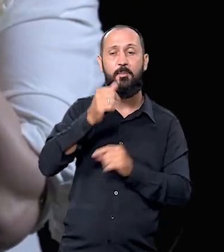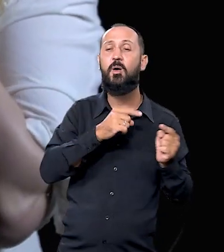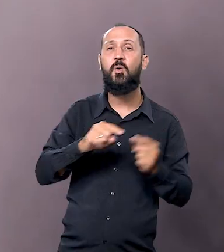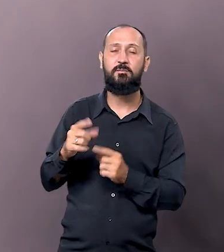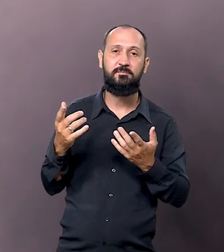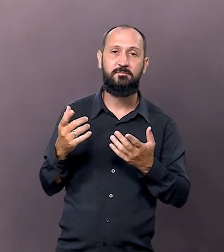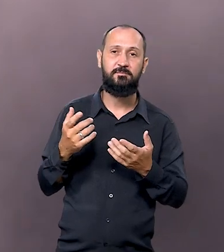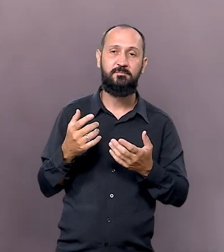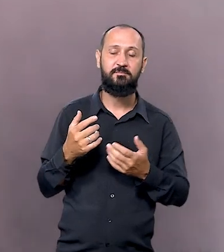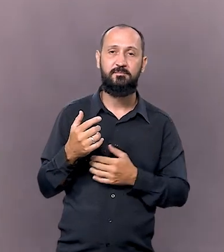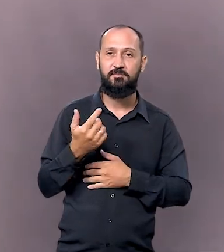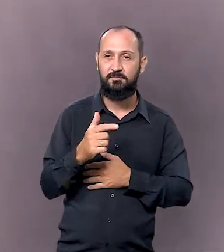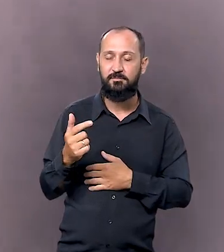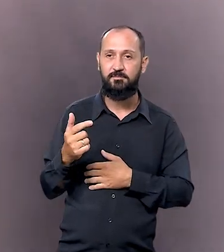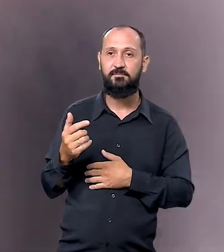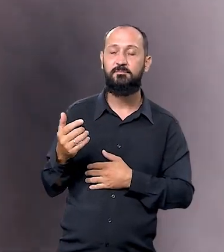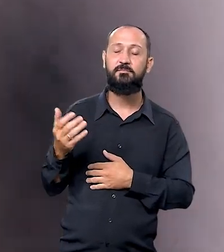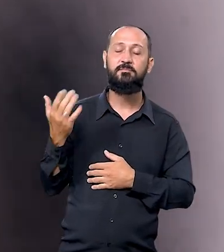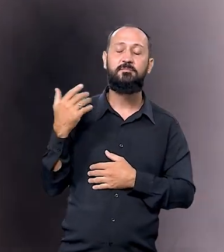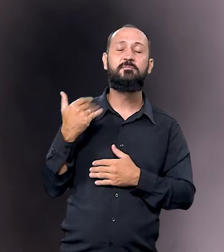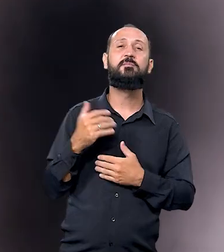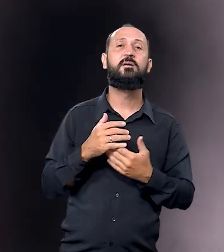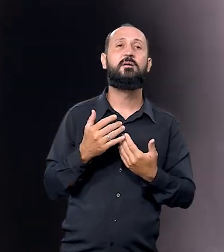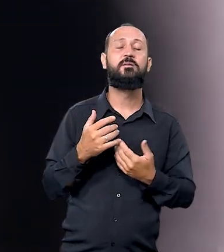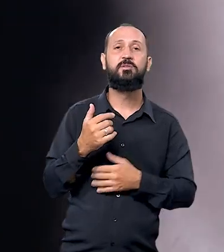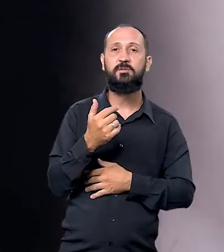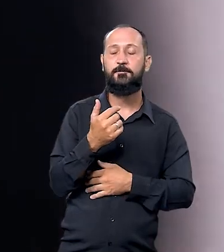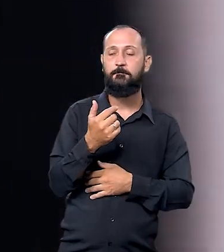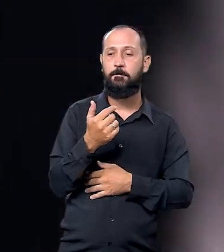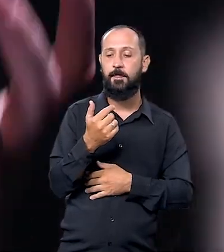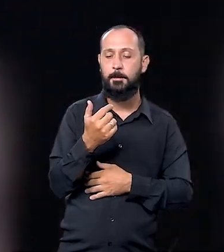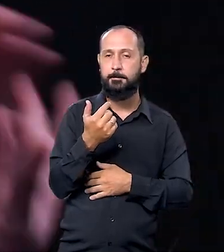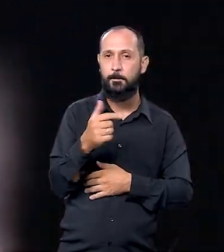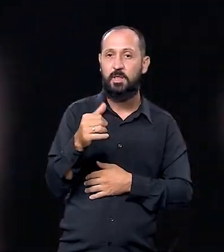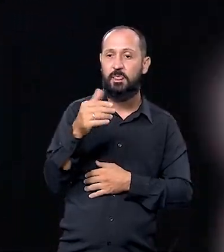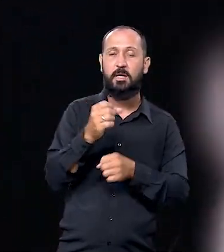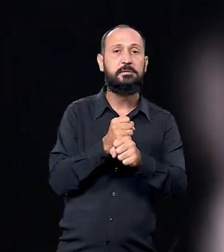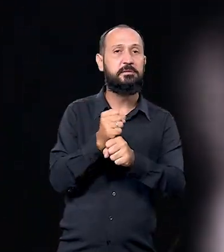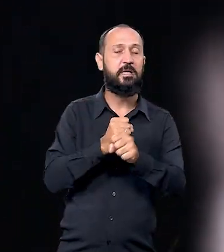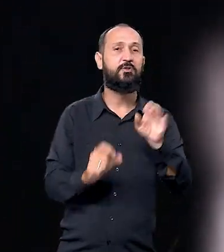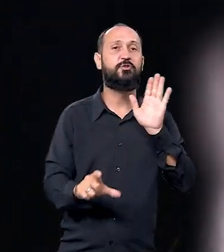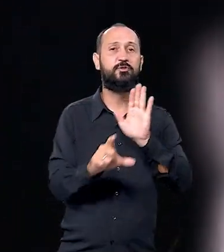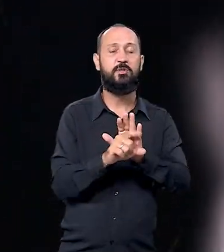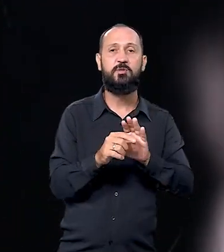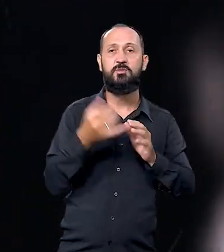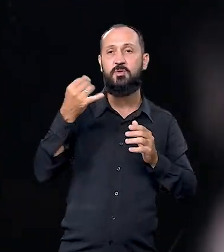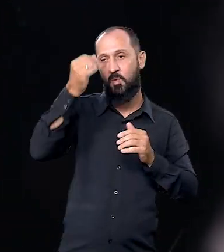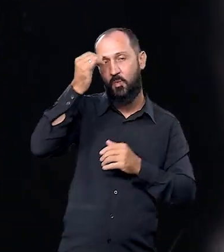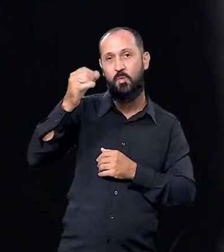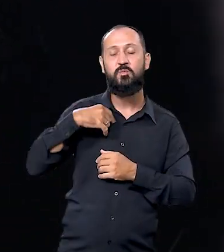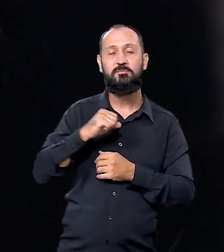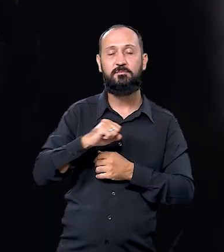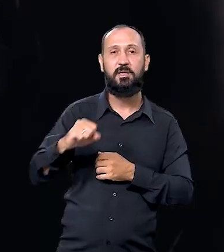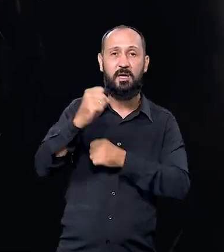contra a mulher. As violências contra as mulheres. Até muito pouco tempo atrás, nós não temos 10 anos de lei contra